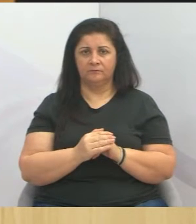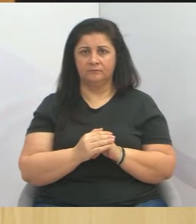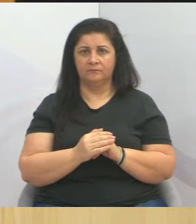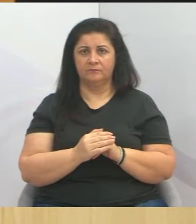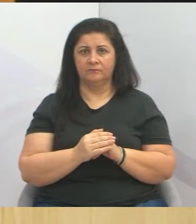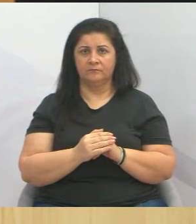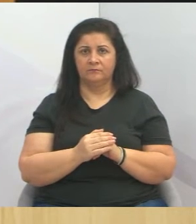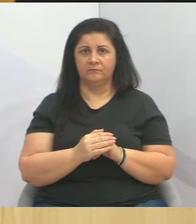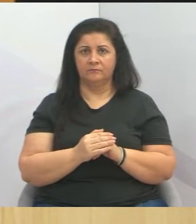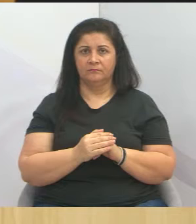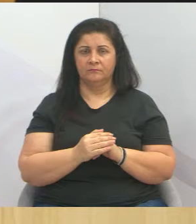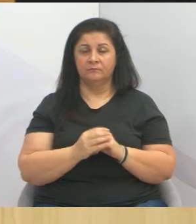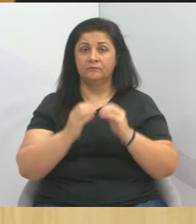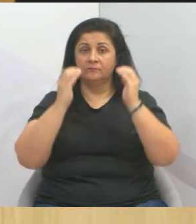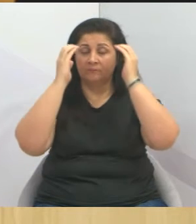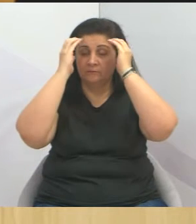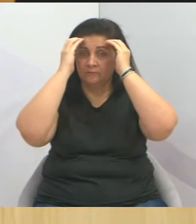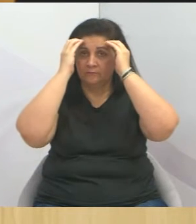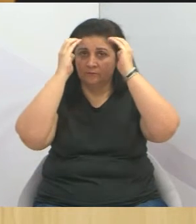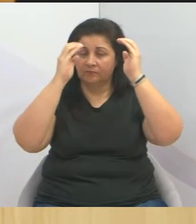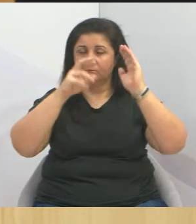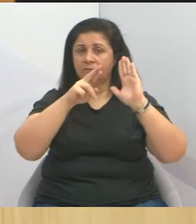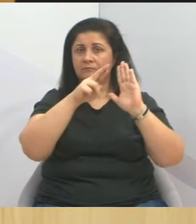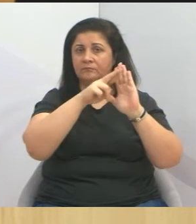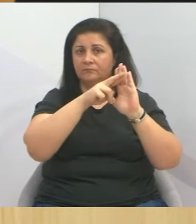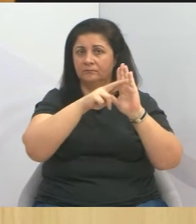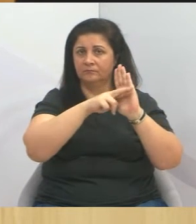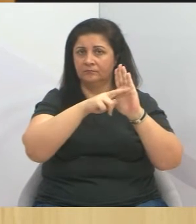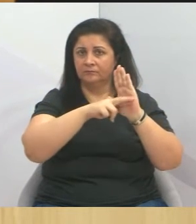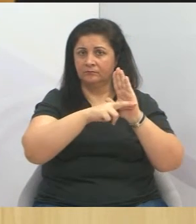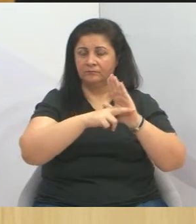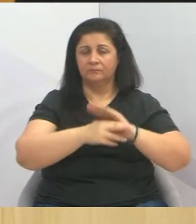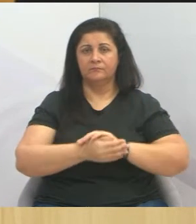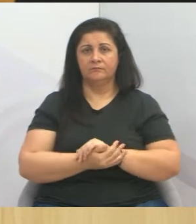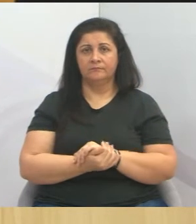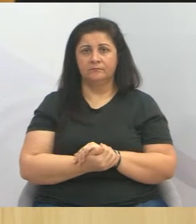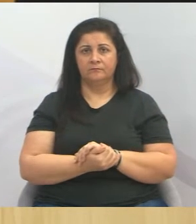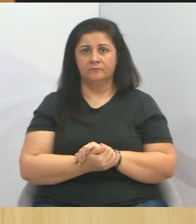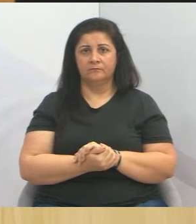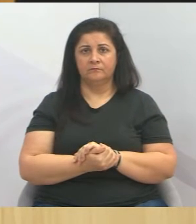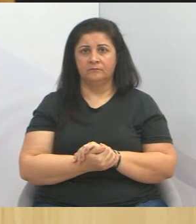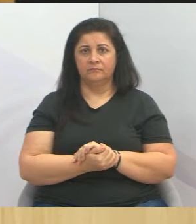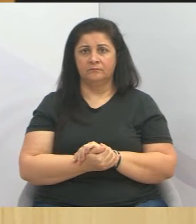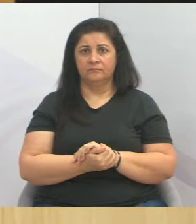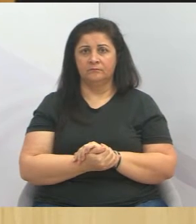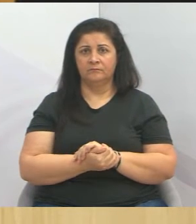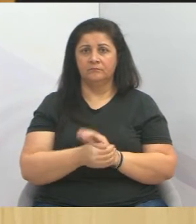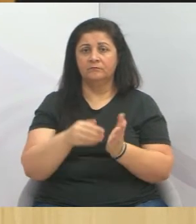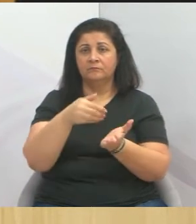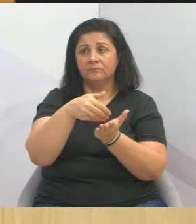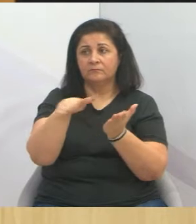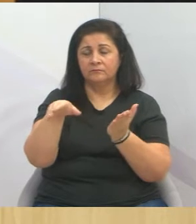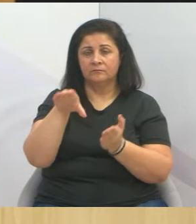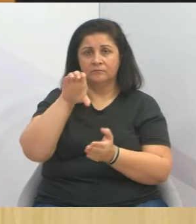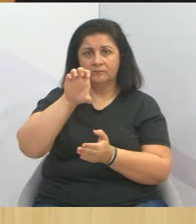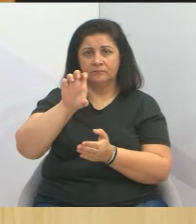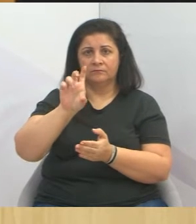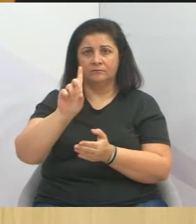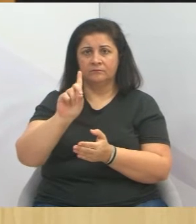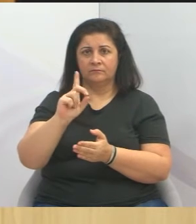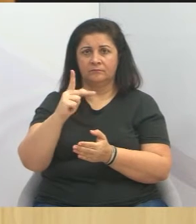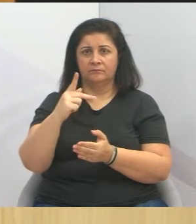egrégio plenário e cumpridas as formalidades regimentais seja oficial da EDP